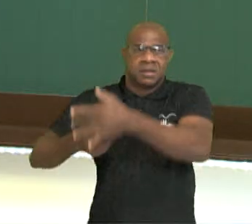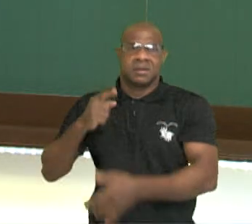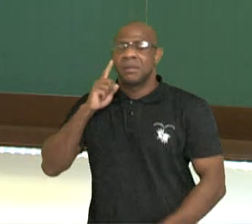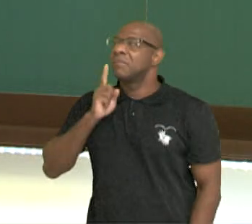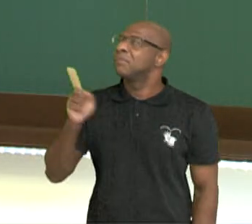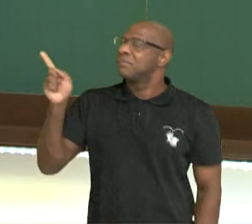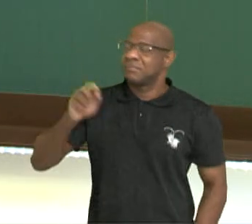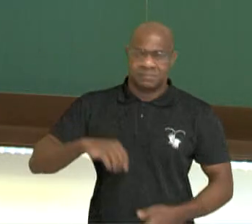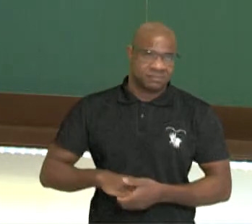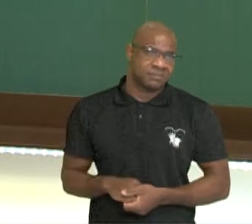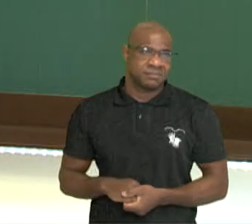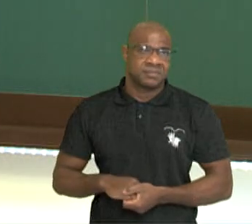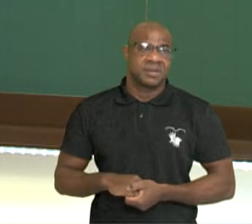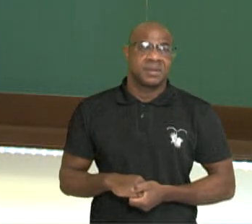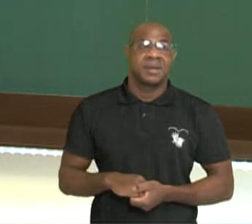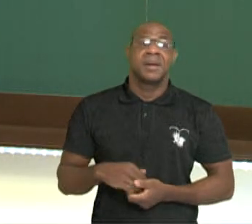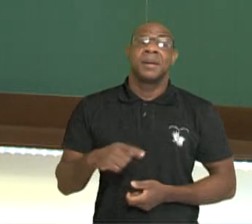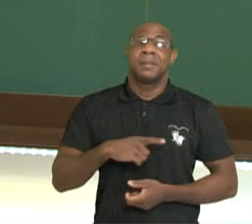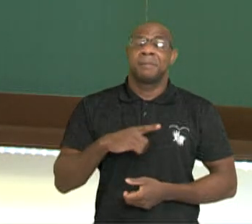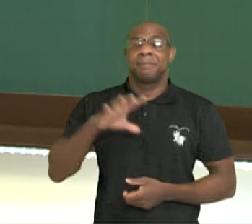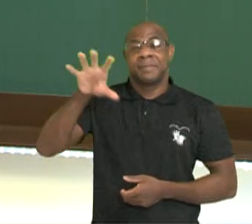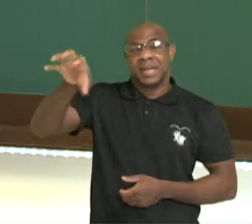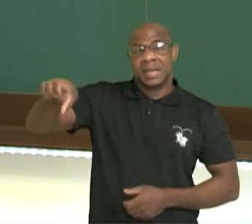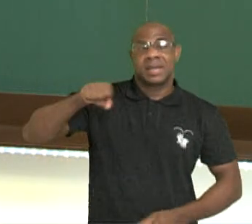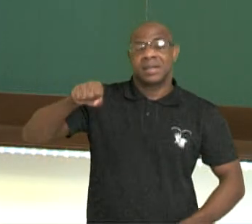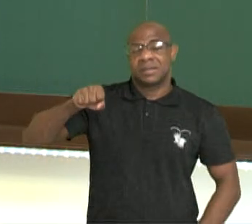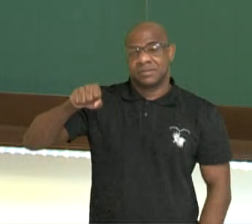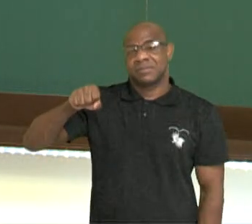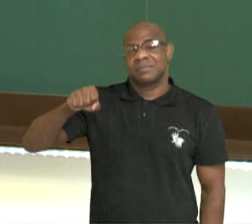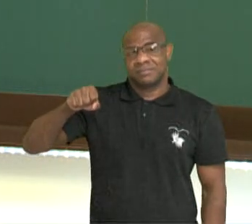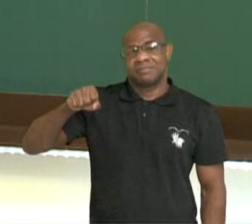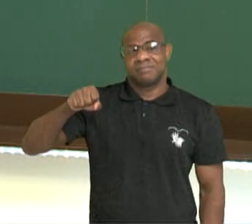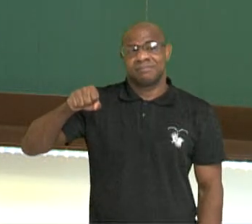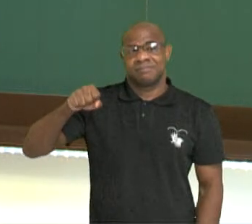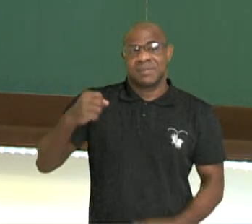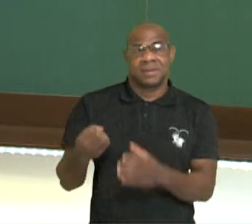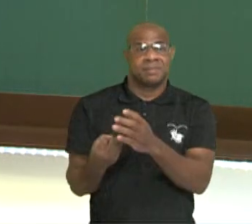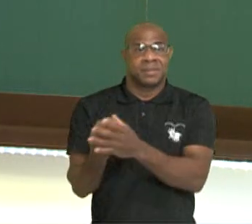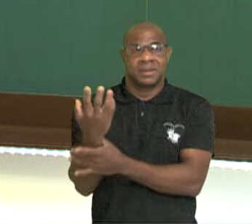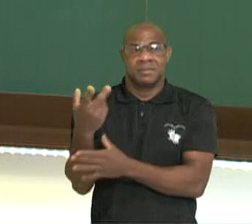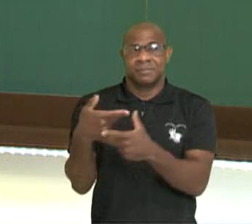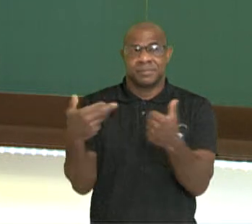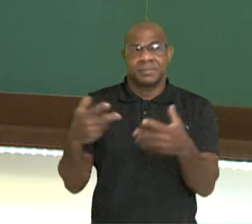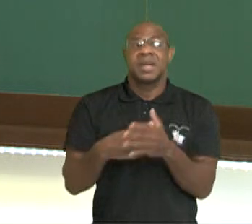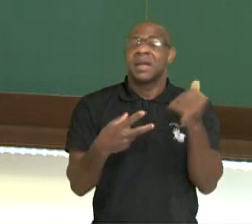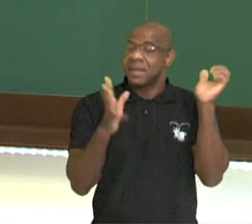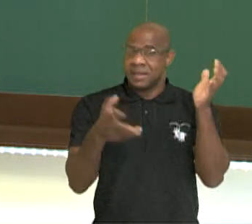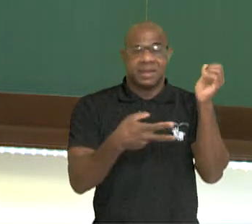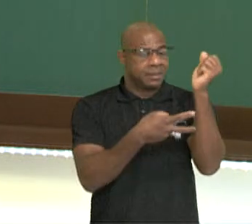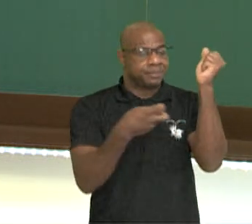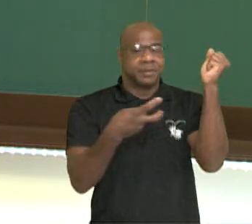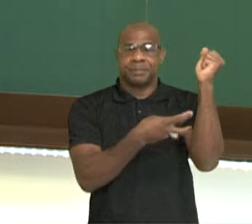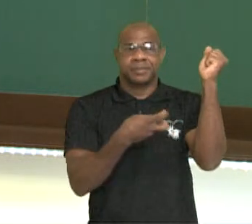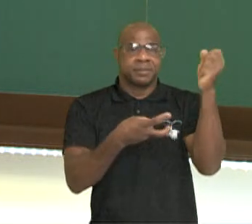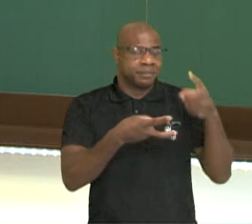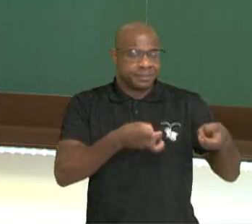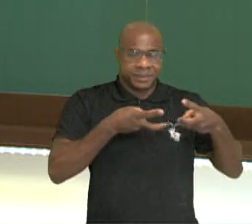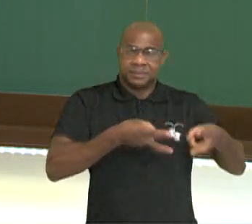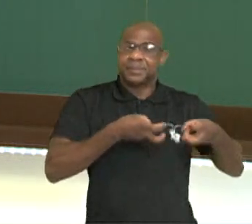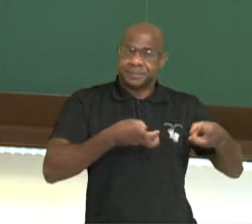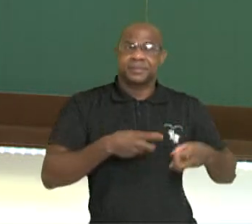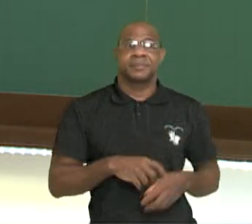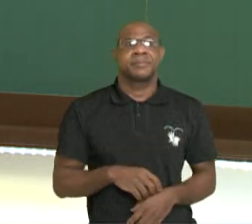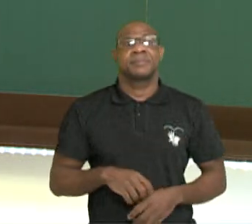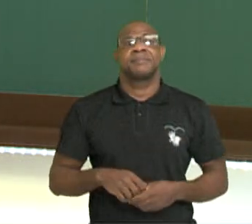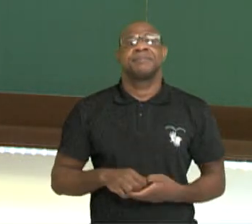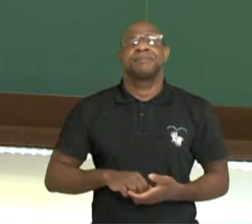folhas. Então, nós tiramos uma parte dessa planta, é uma extração, um extrativismo